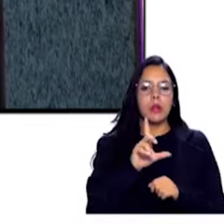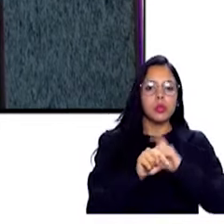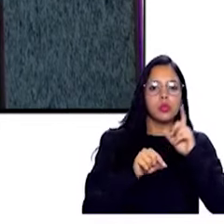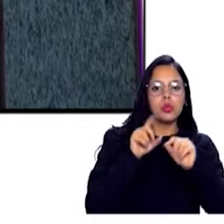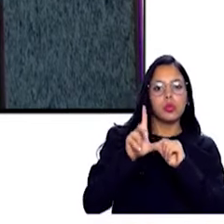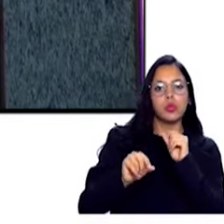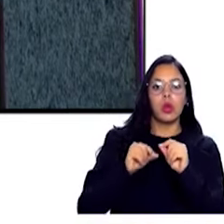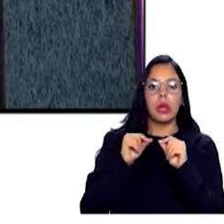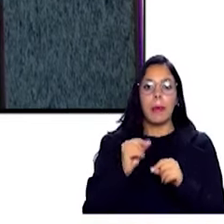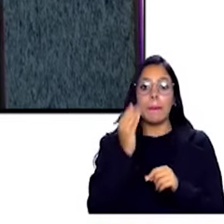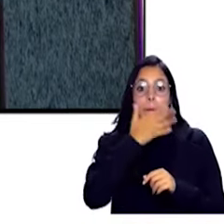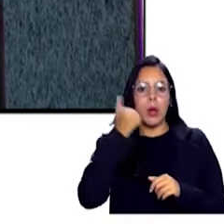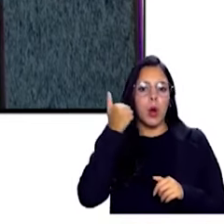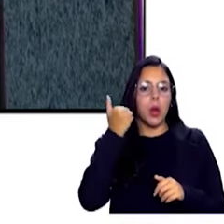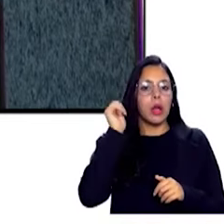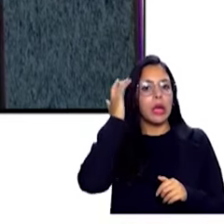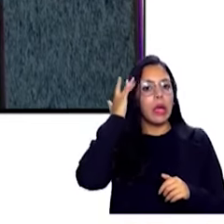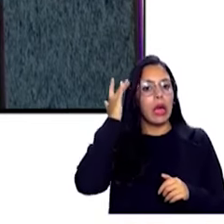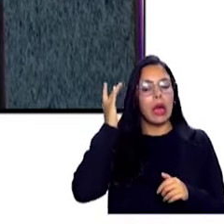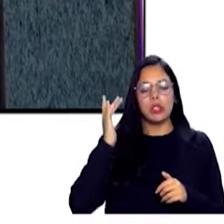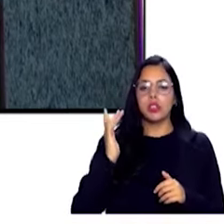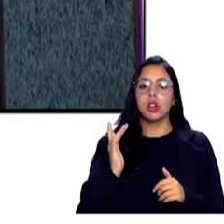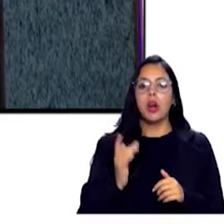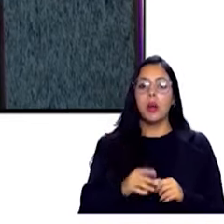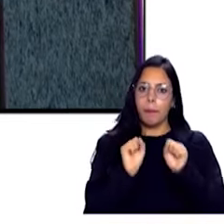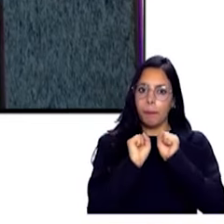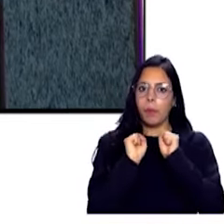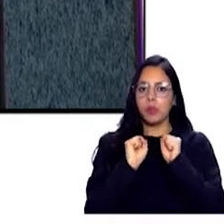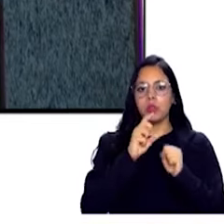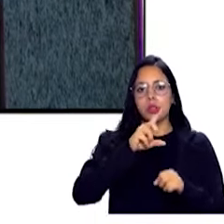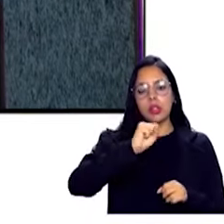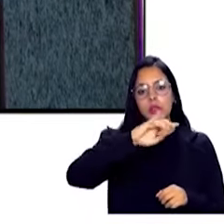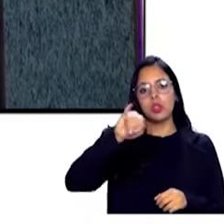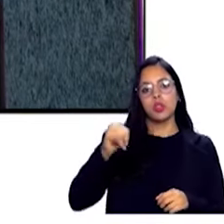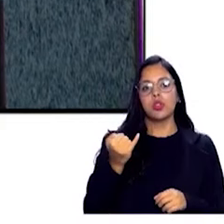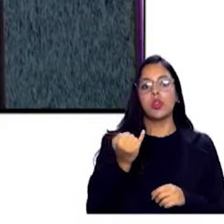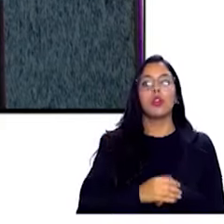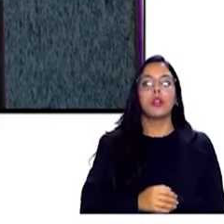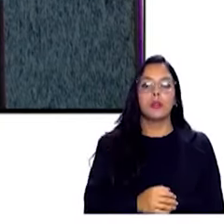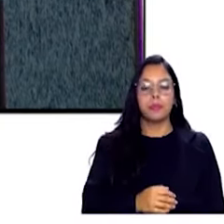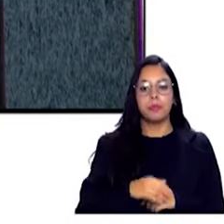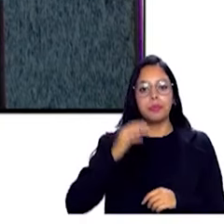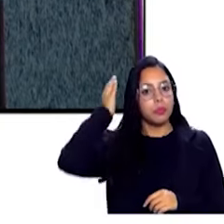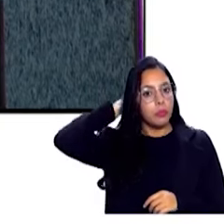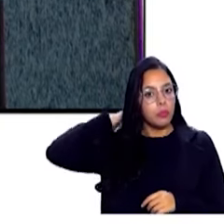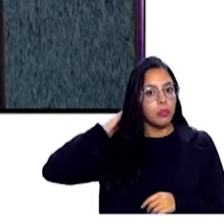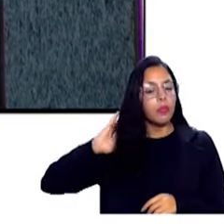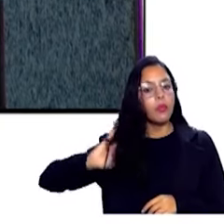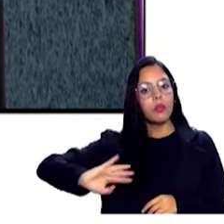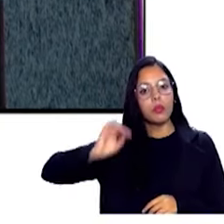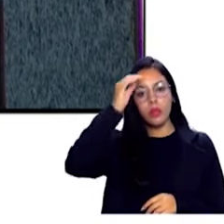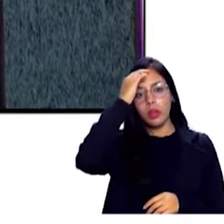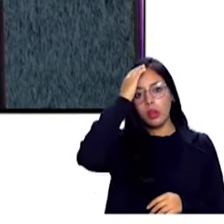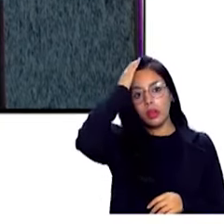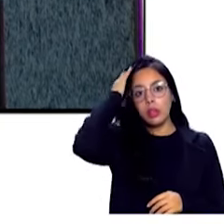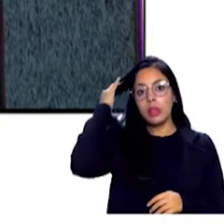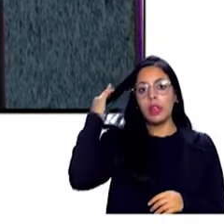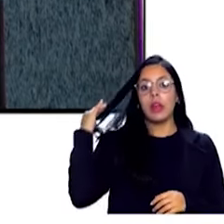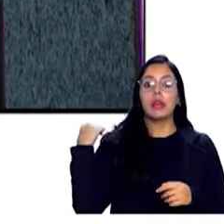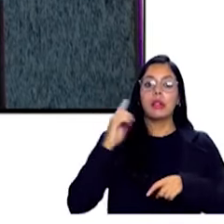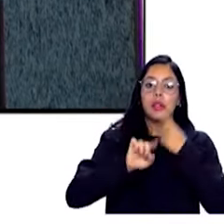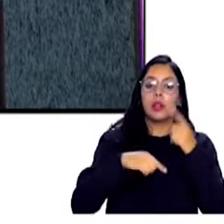claro essa interpretação poderá ser submetida novamente ao STF que poderá